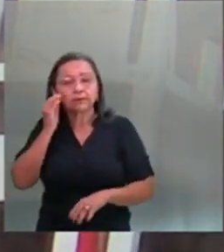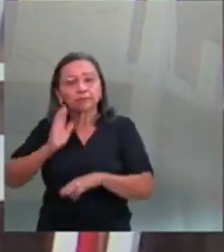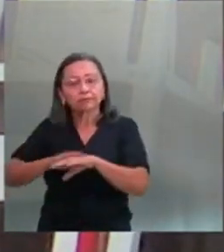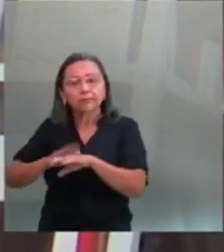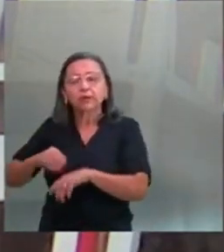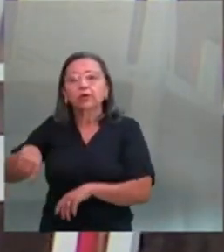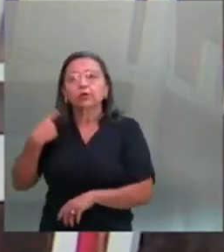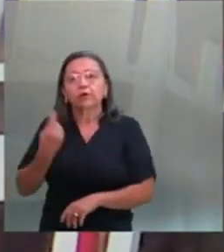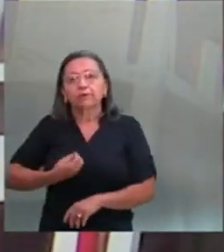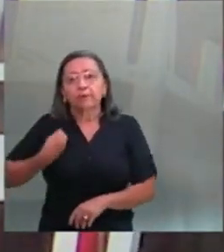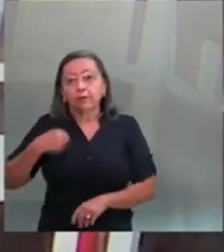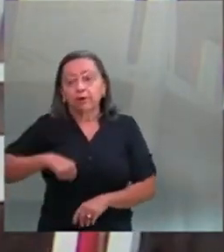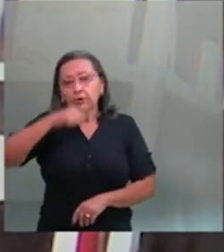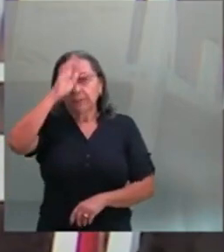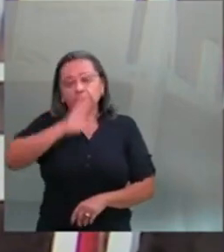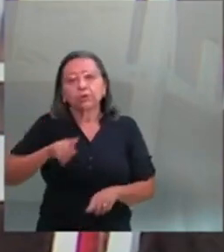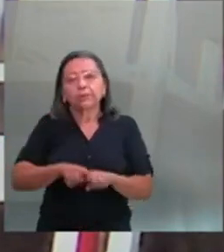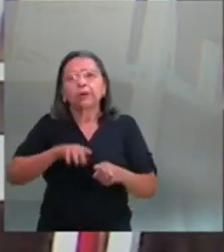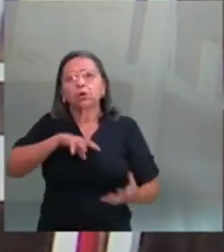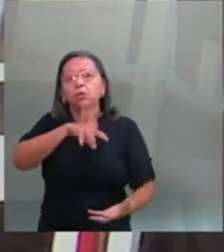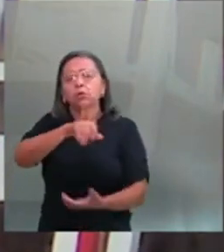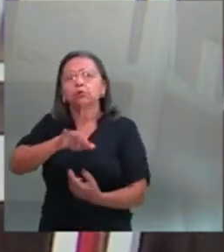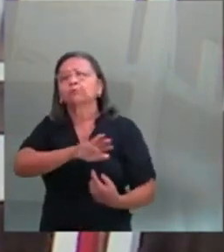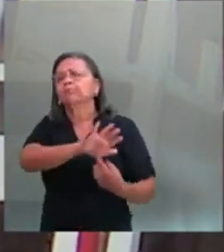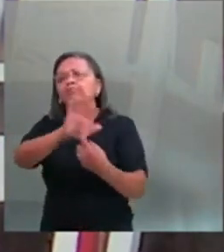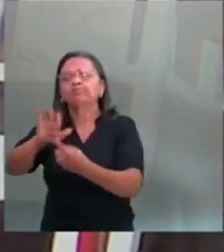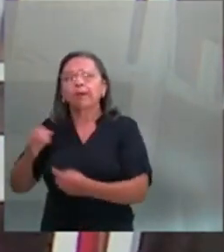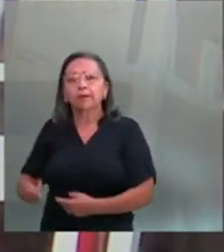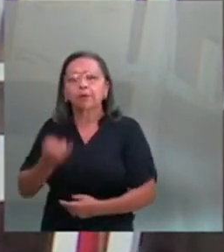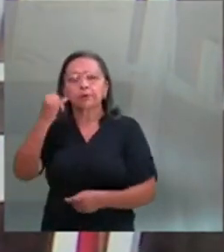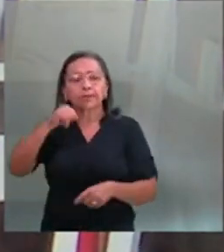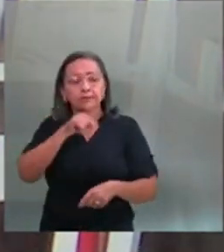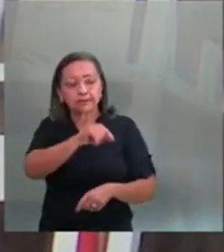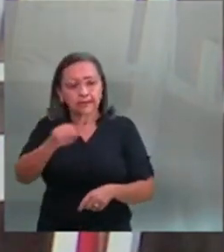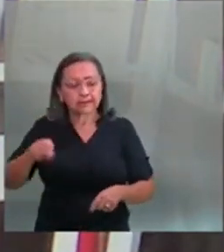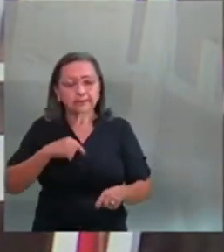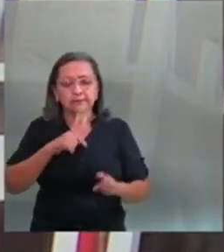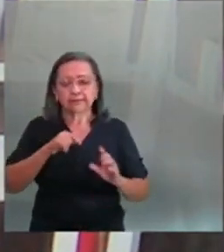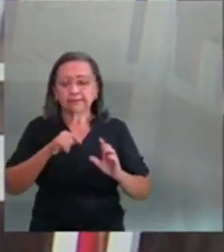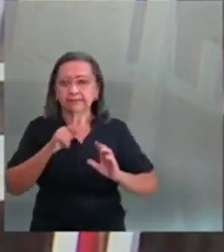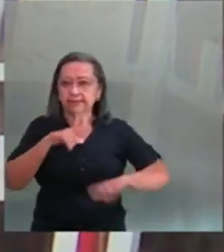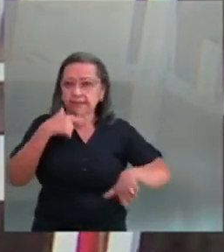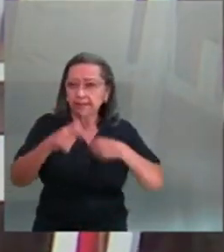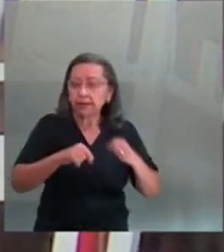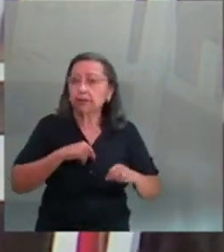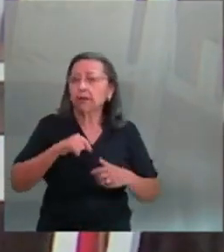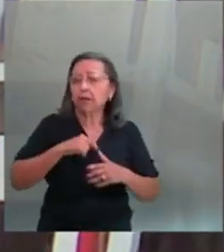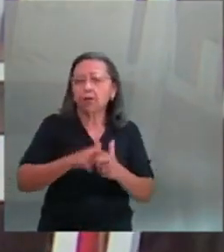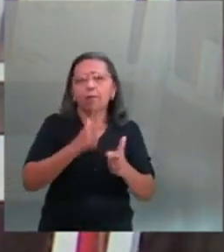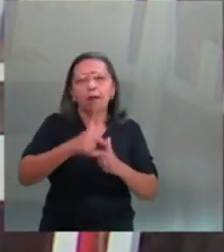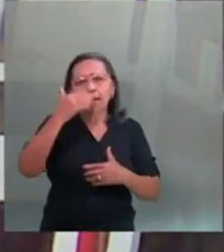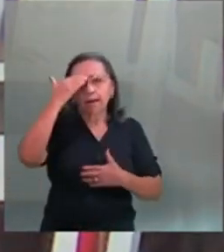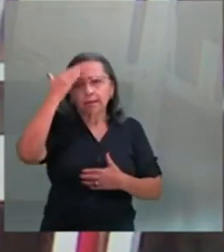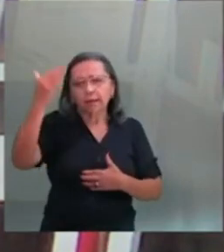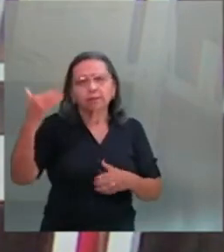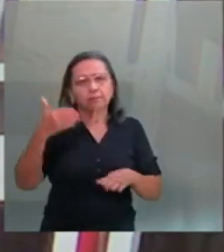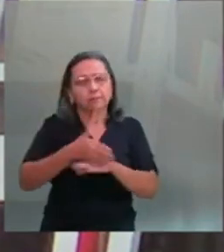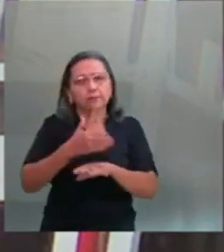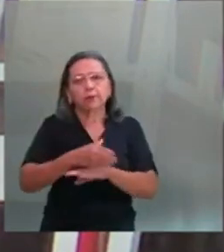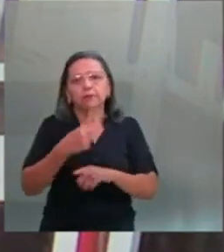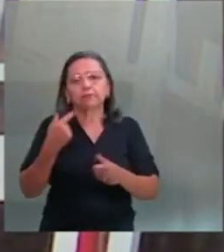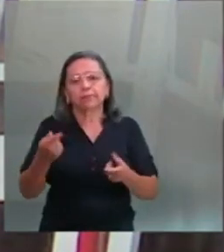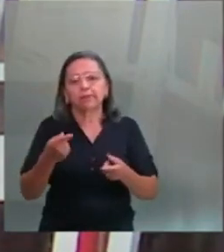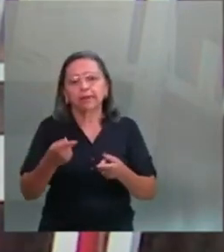que vivemos no Brasil e no mundo demonstram a importância de tais medidas. Igualmente, eu agradeço a participação do Dr. Fernando César